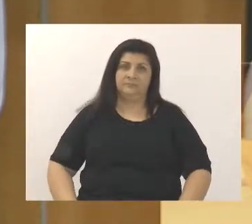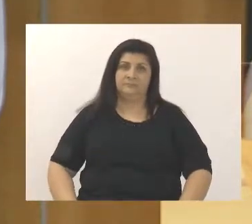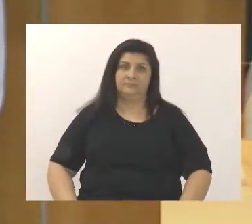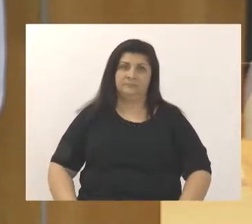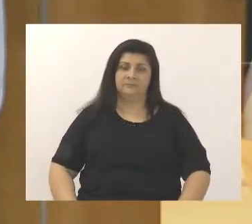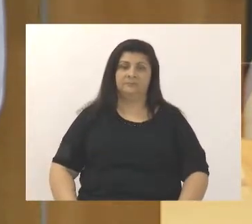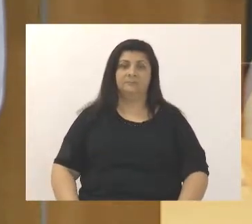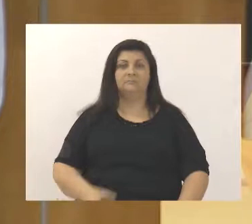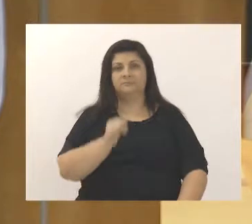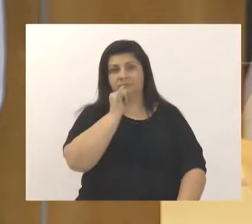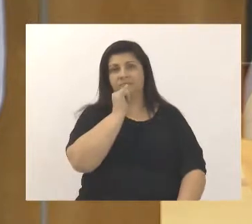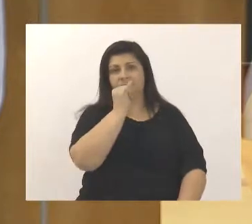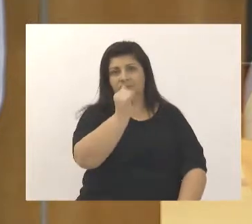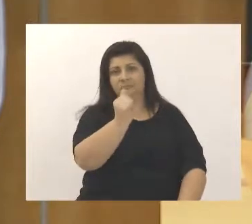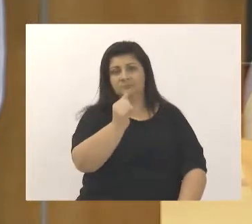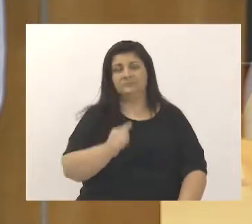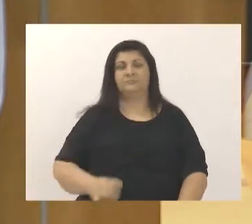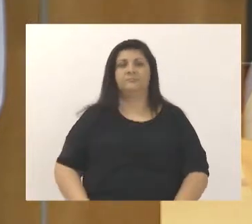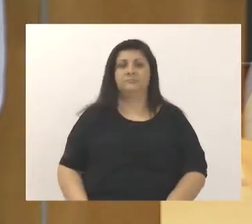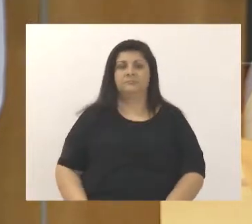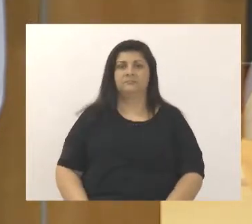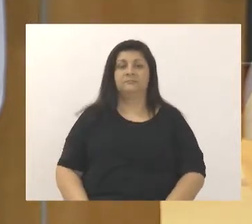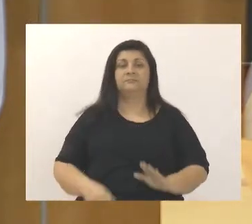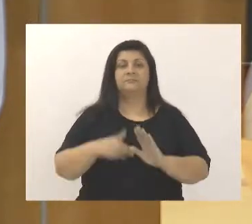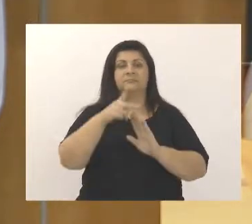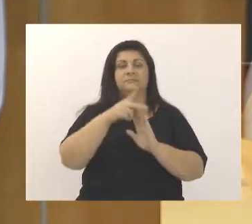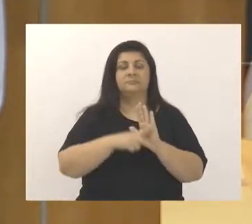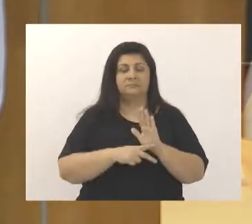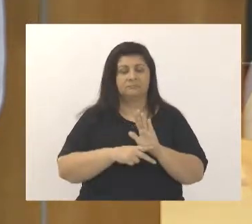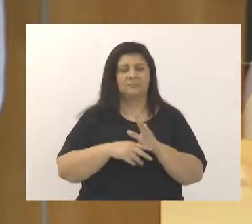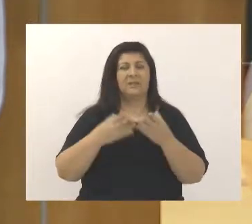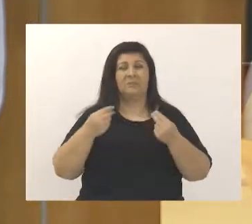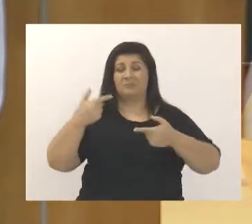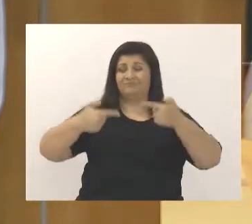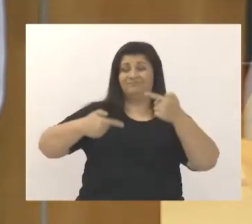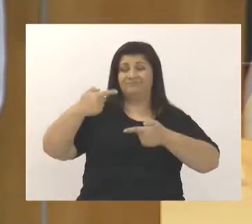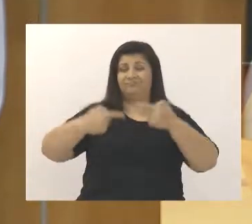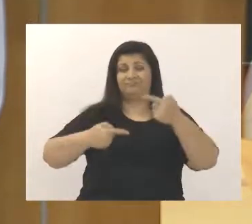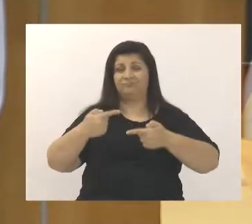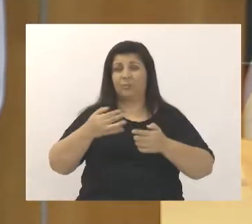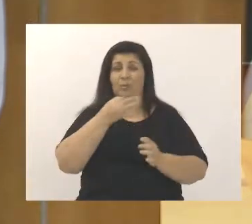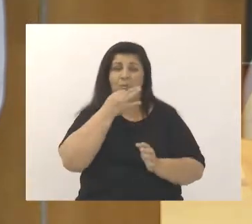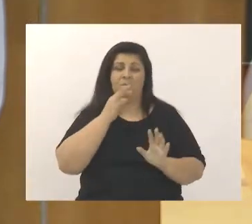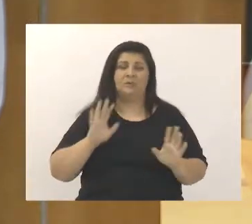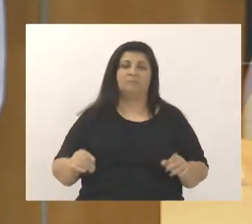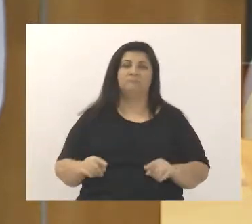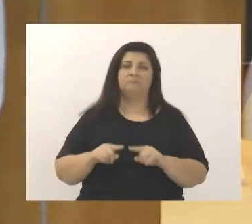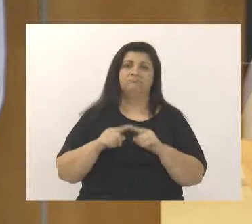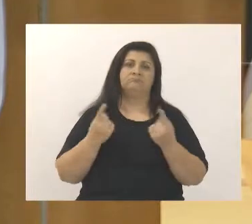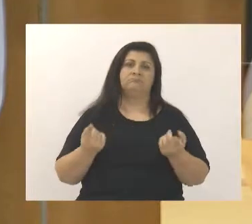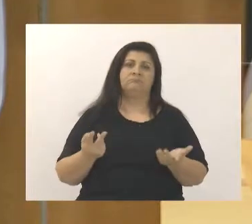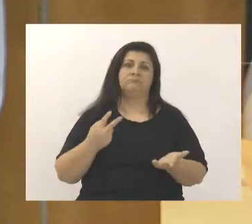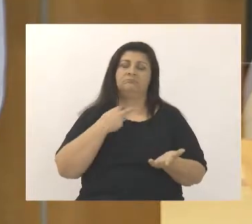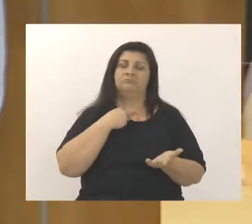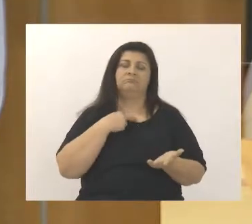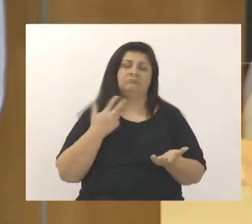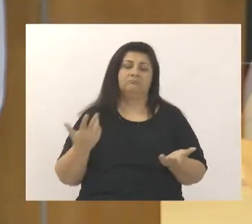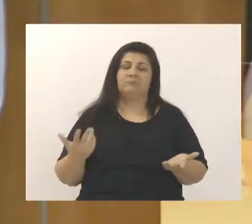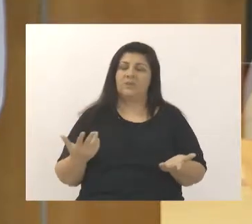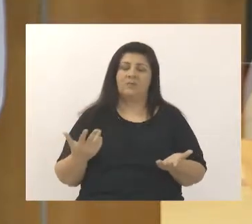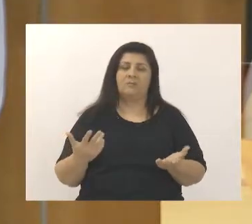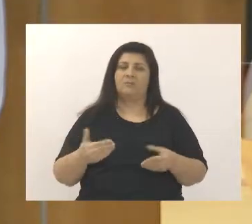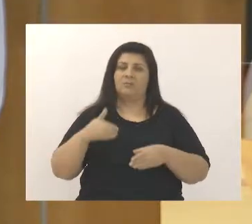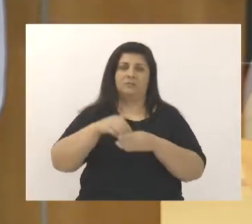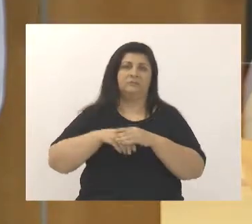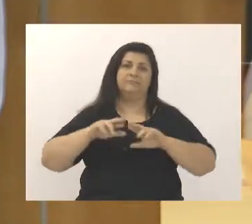Isso eu digo para vocês, é um projeto polêmico, mas eu não posso deixar de votar aqui